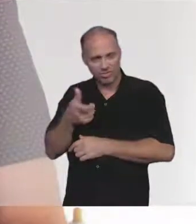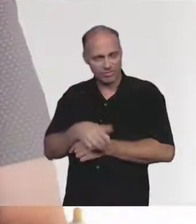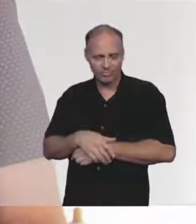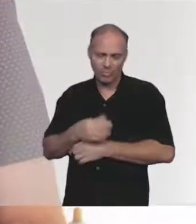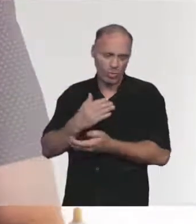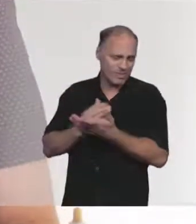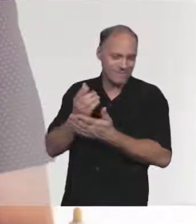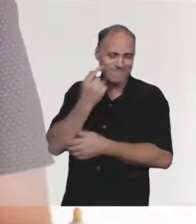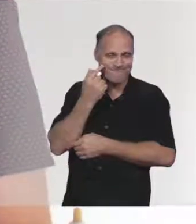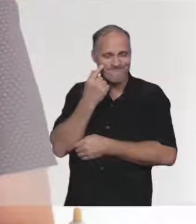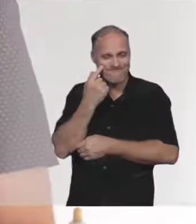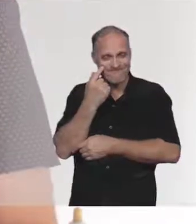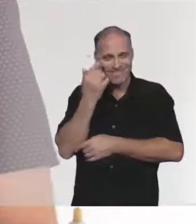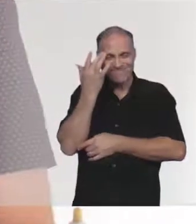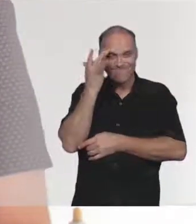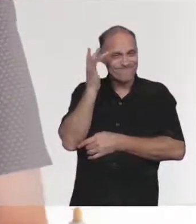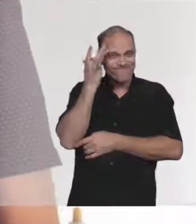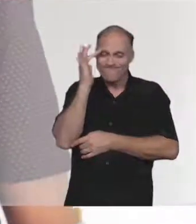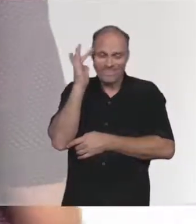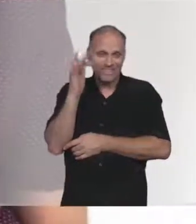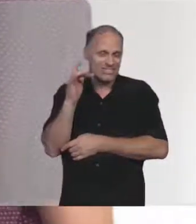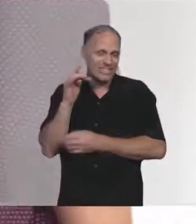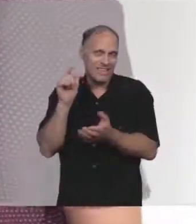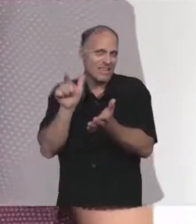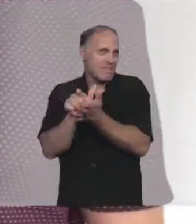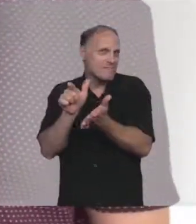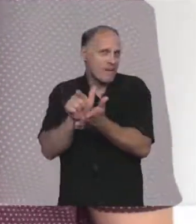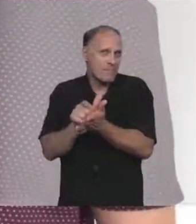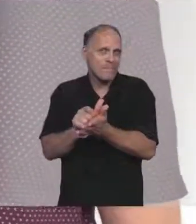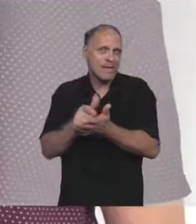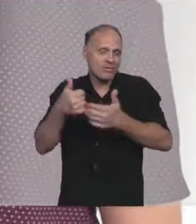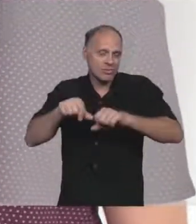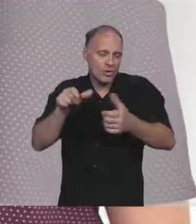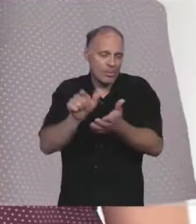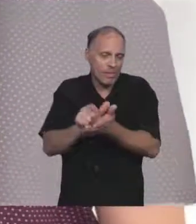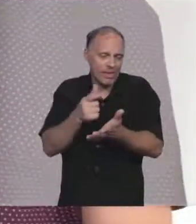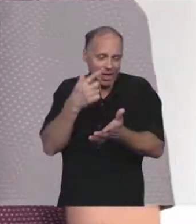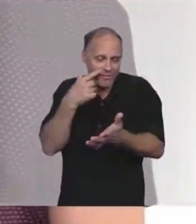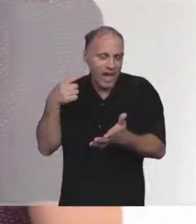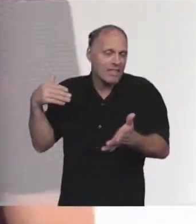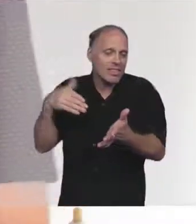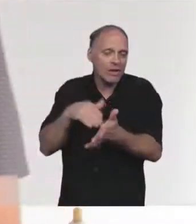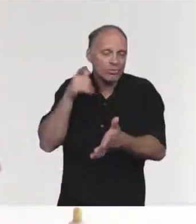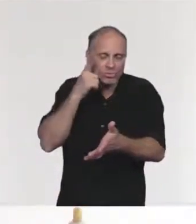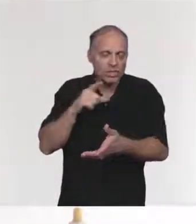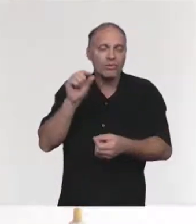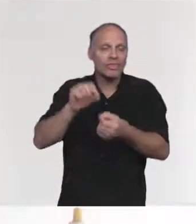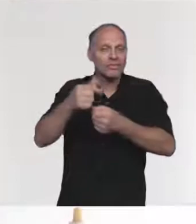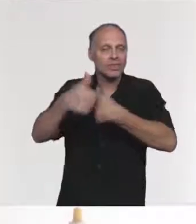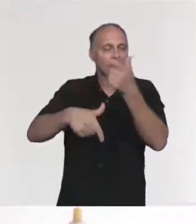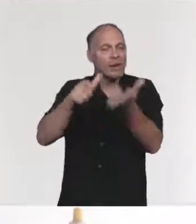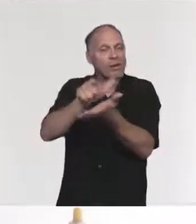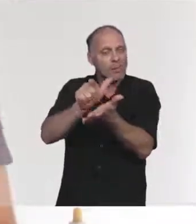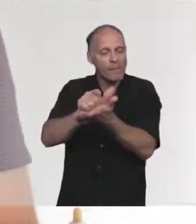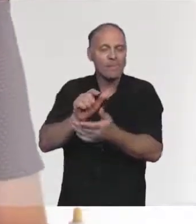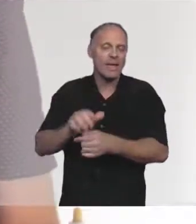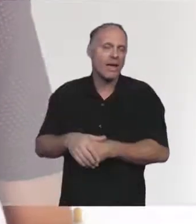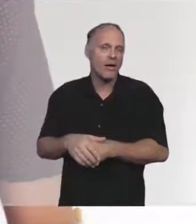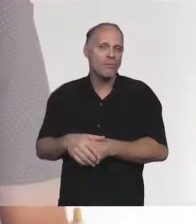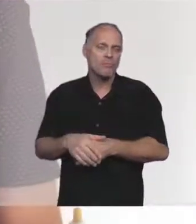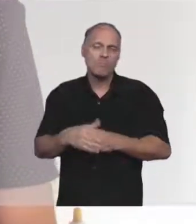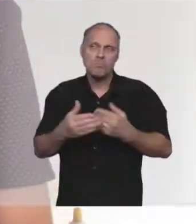reticente, assim, né? Não sei se né? Eu estou dentro do papel, eu quero ver até onde o papel pode chegar, né?